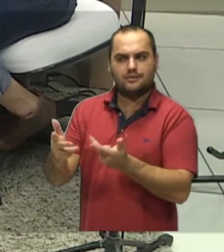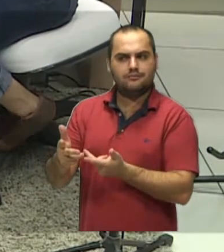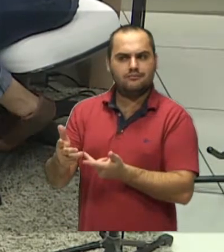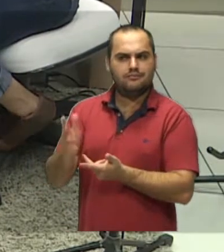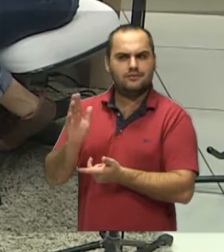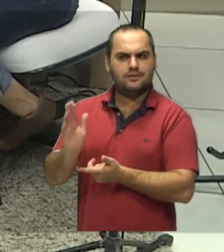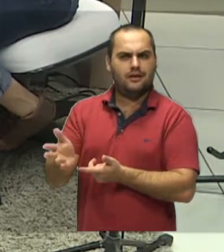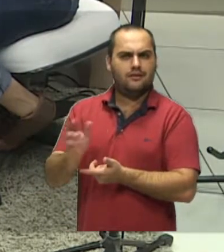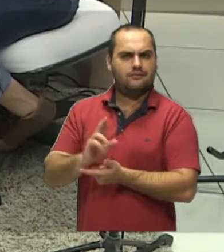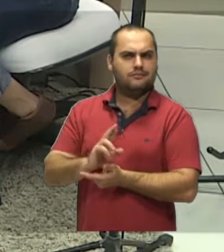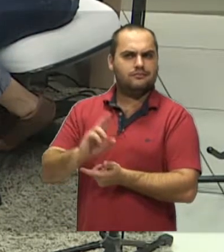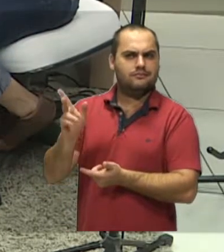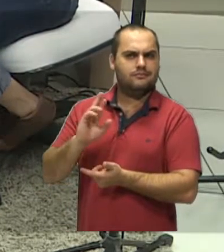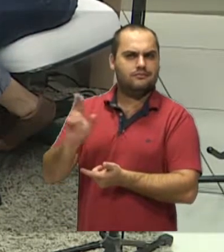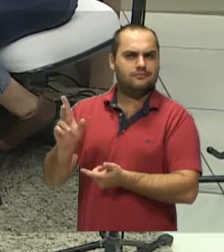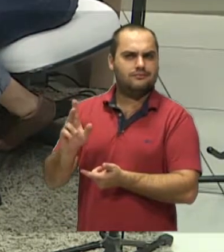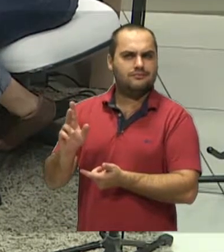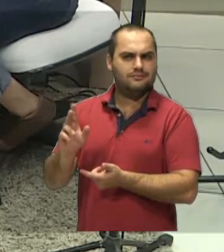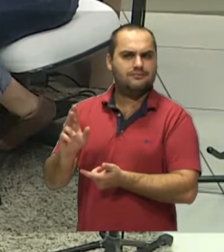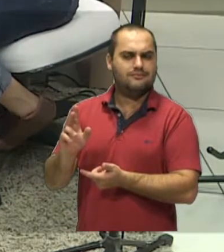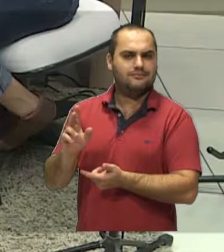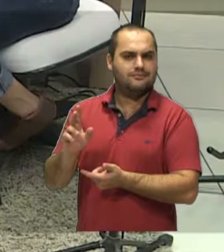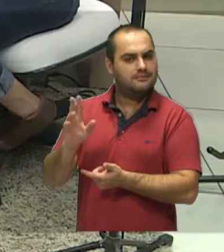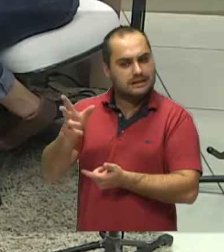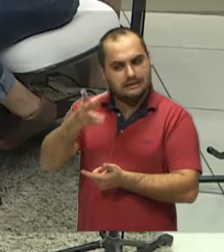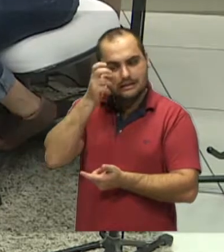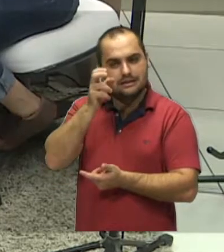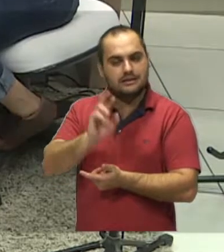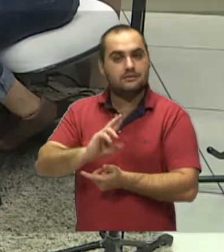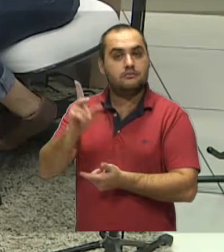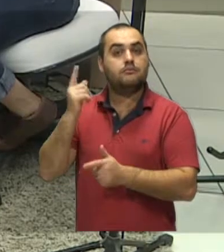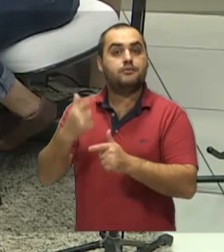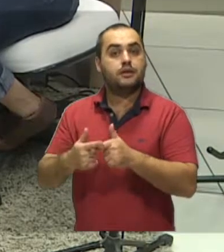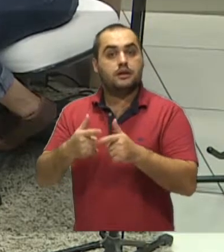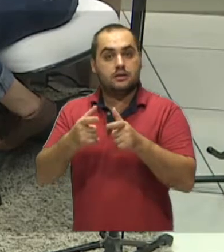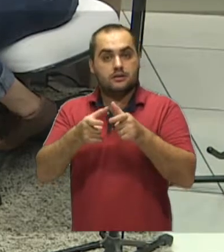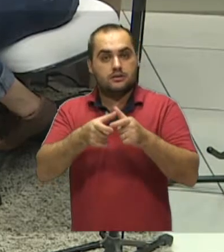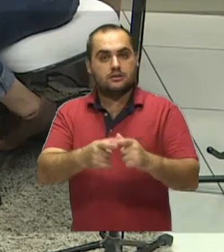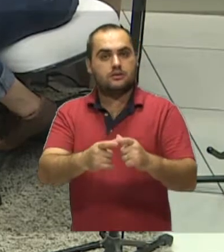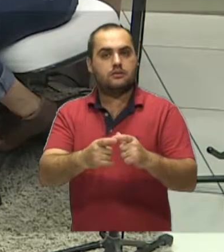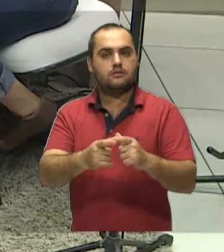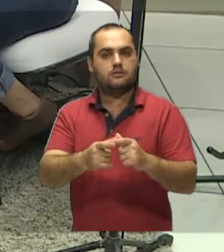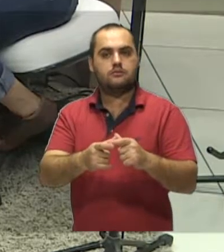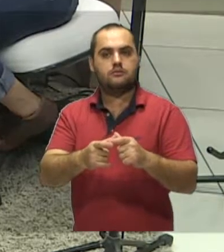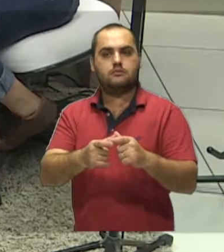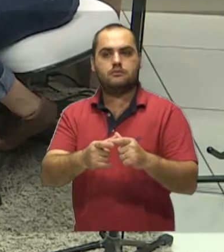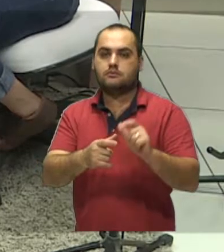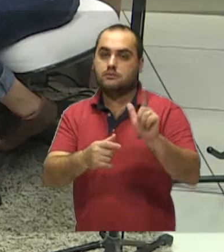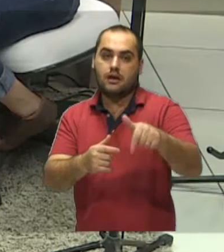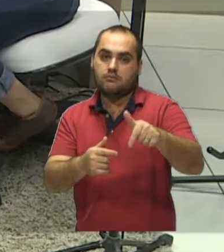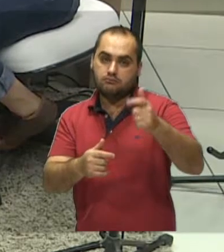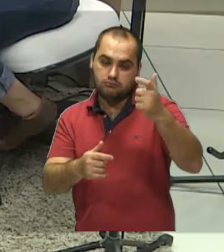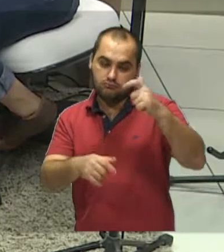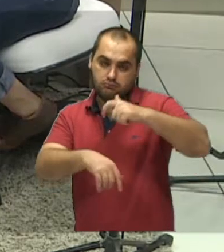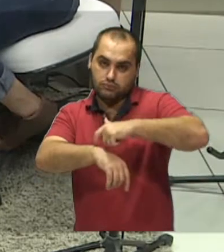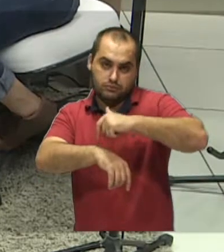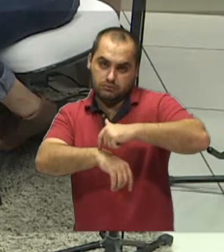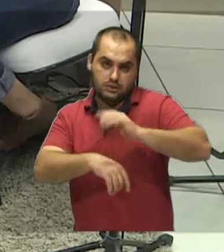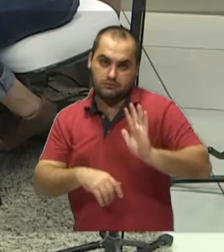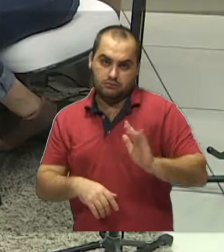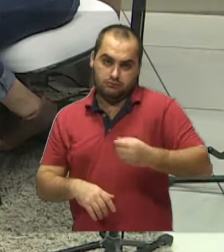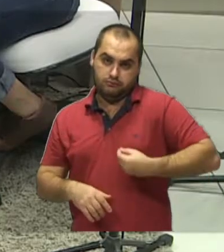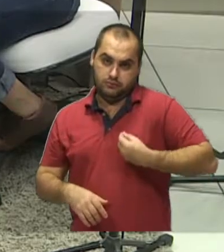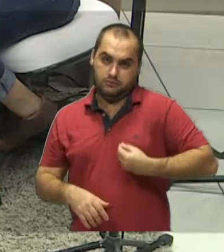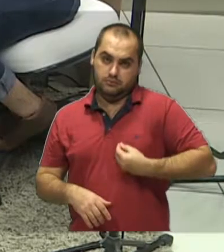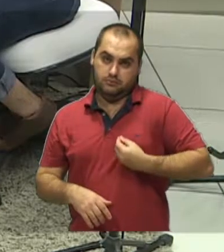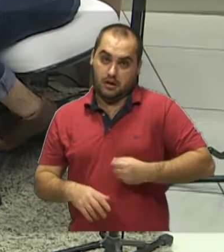dia, já há muito tempo atrás, já tem coisa que eu faria diferente. Porque o disco, ele é uma fotografia de um momento, né? Então, hoje, por